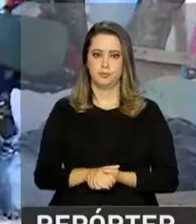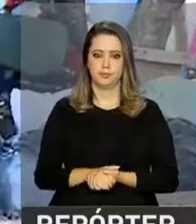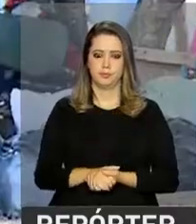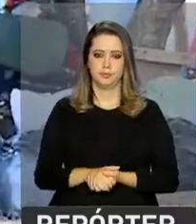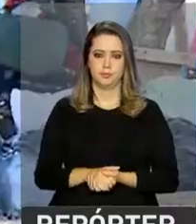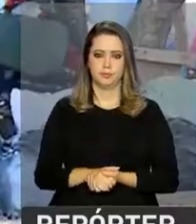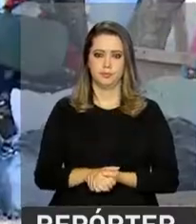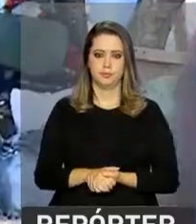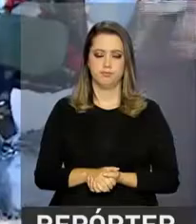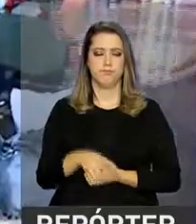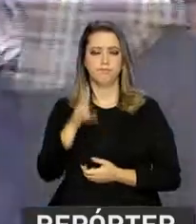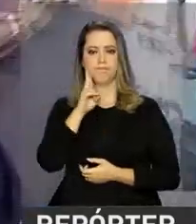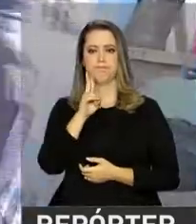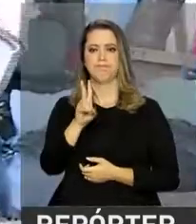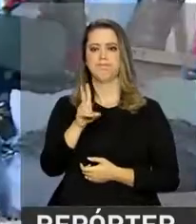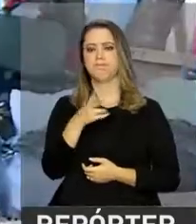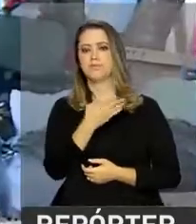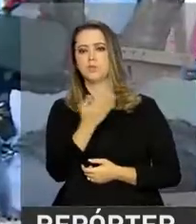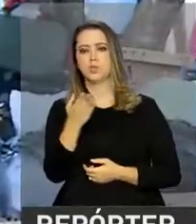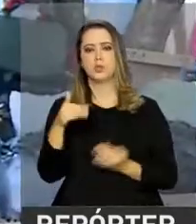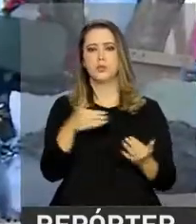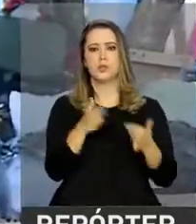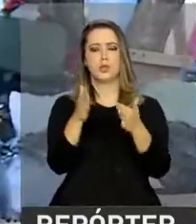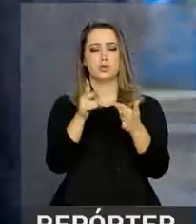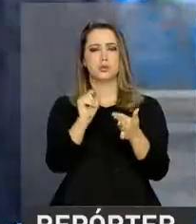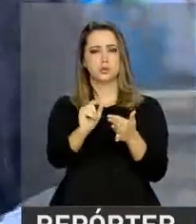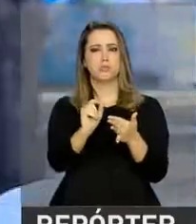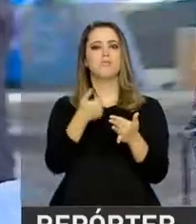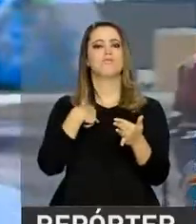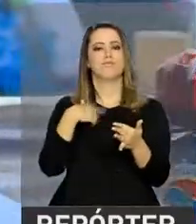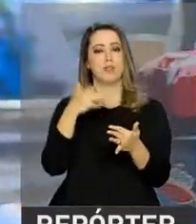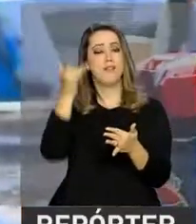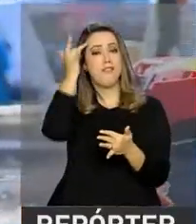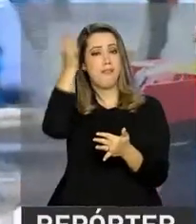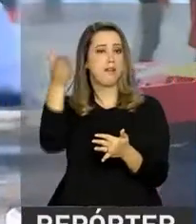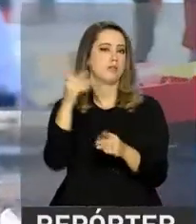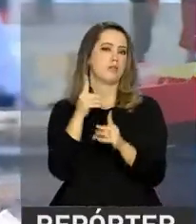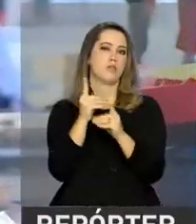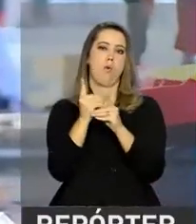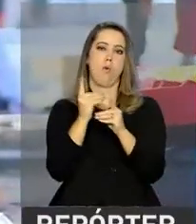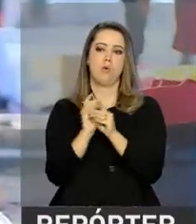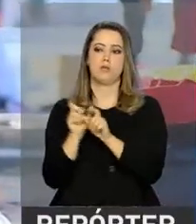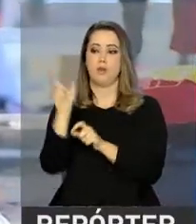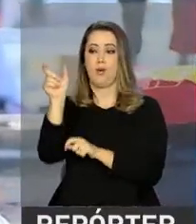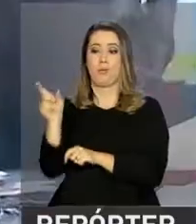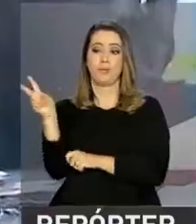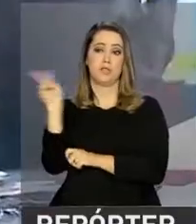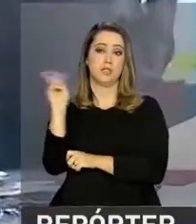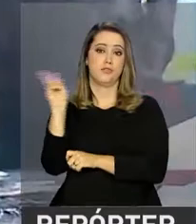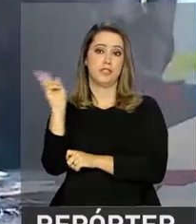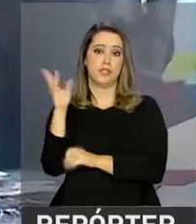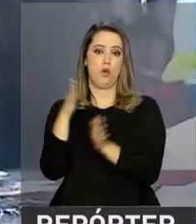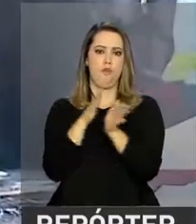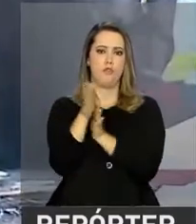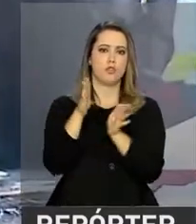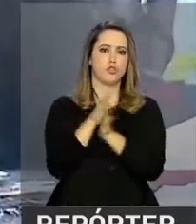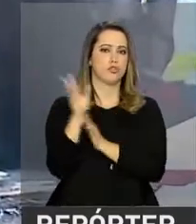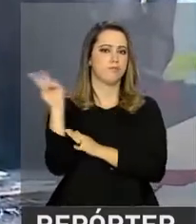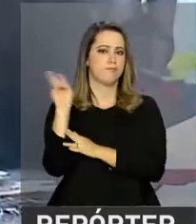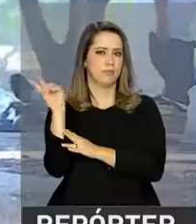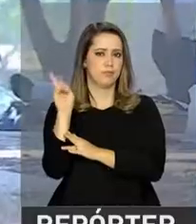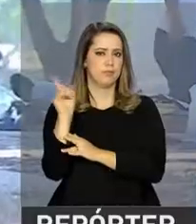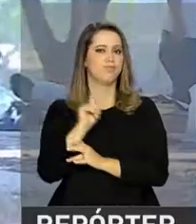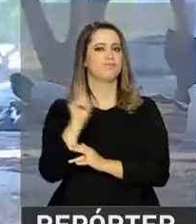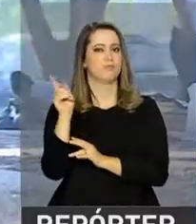andar pelas ruas de boa vista capital de roraima é fácil encontrar venezuelanos que vieram para o brasil fugindo da crise política e